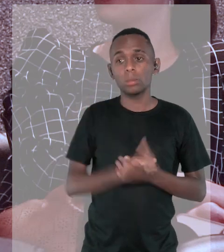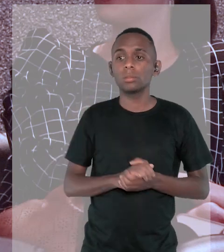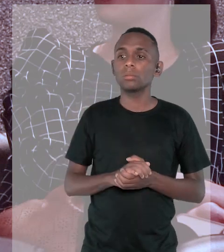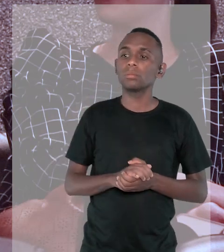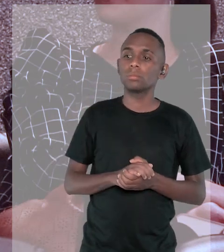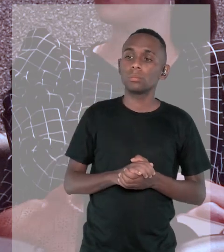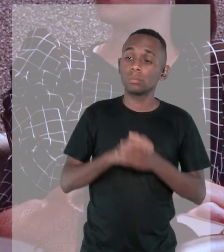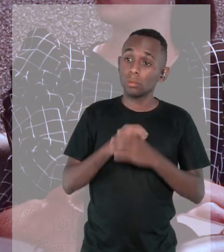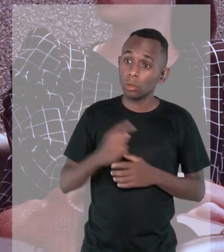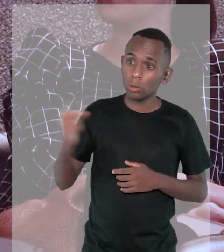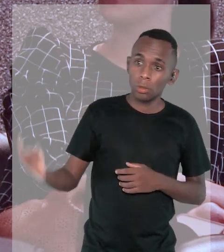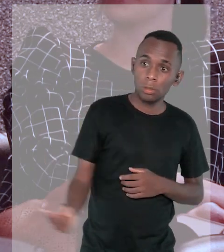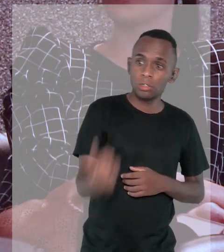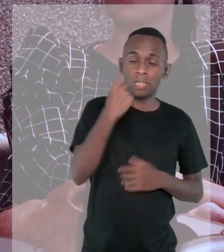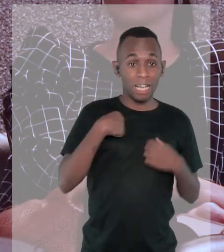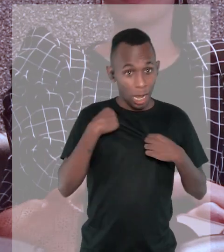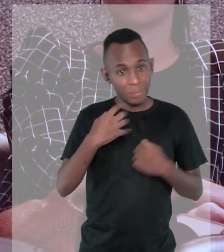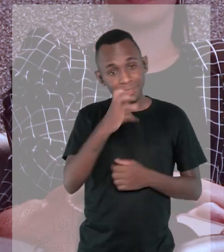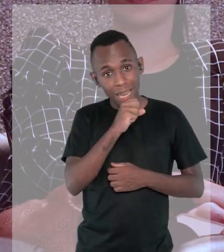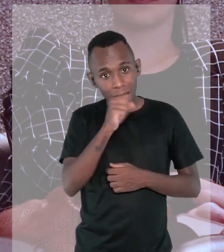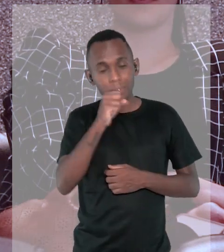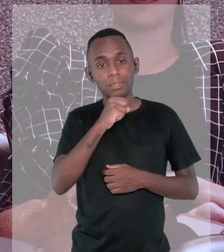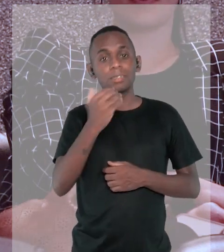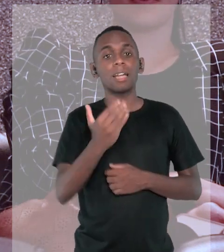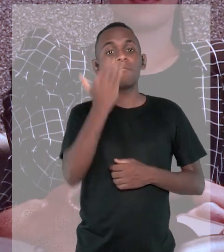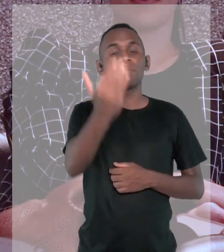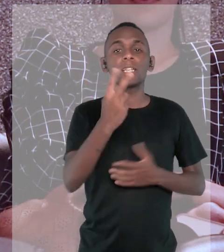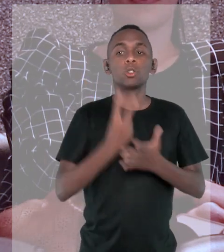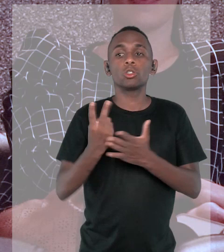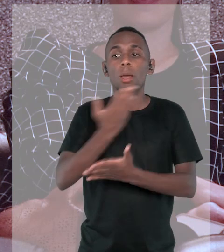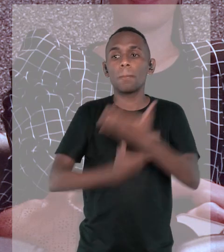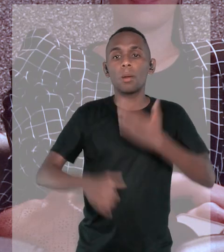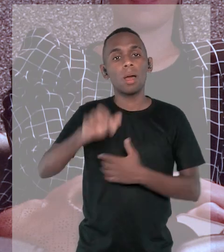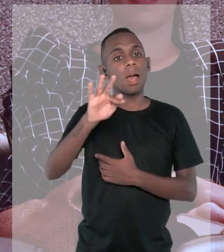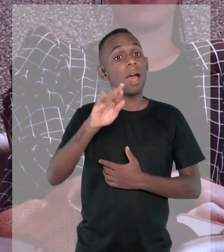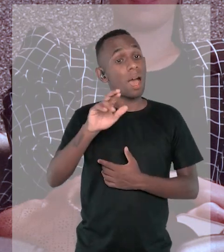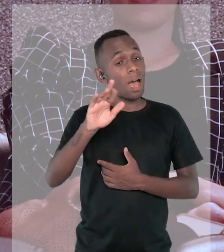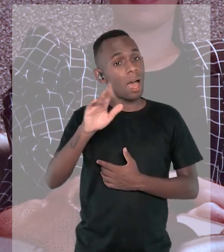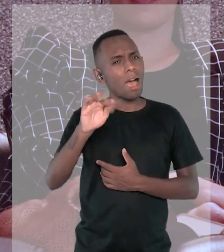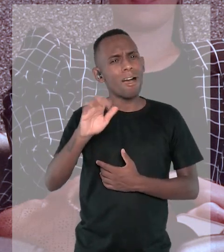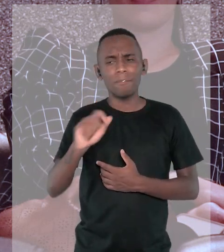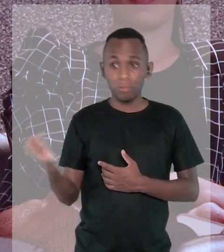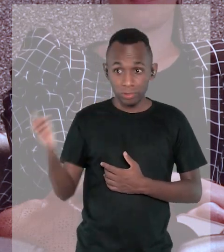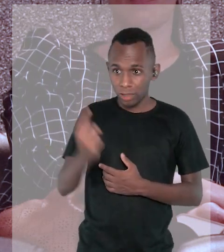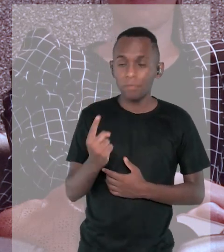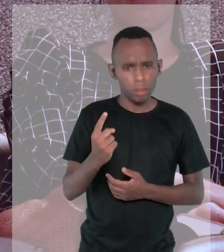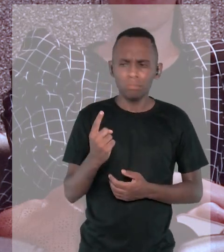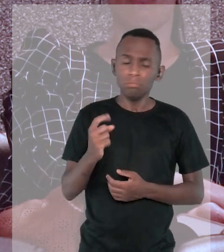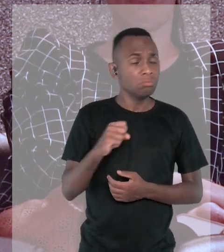que eu vejo de blusinha laranja, na porta do Sempre um Papo era Rafael. Eu falei, uai, você veio e